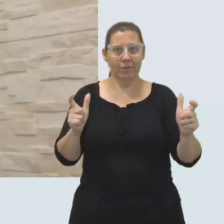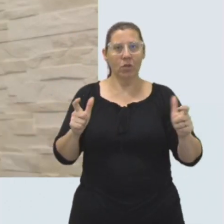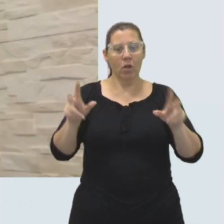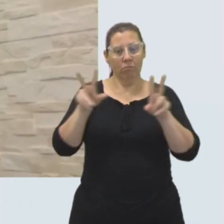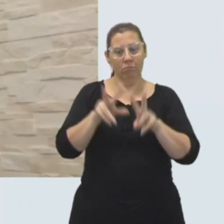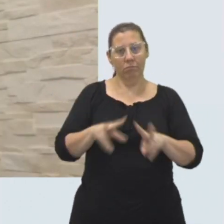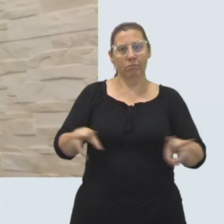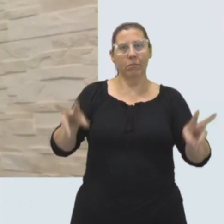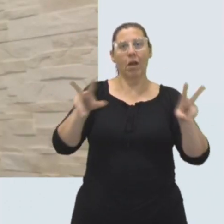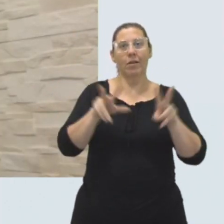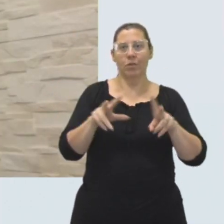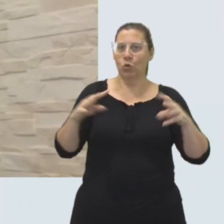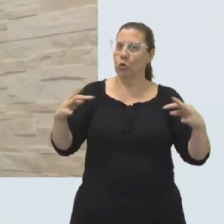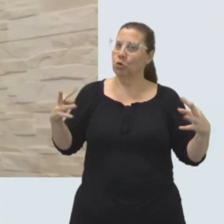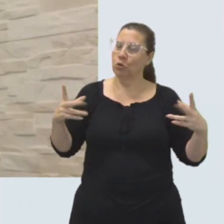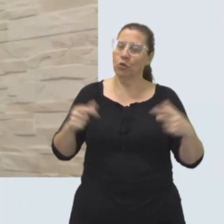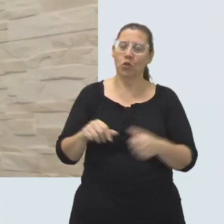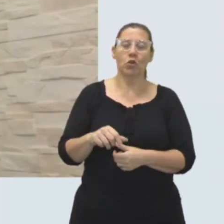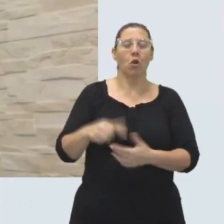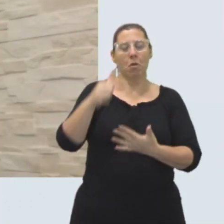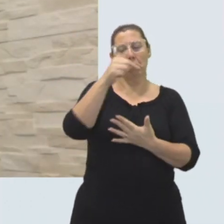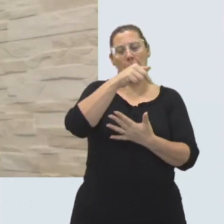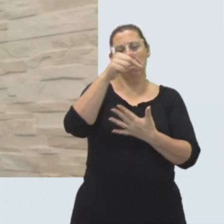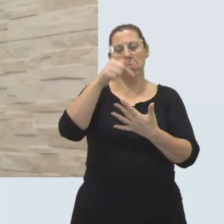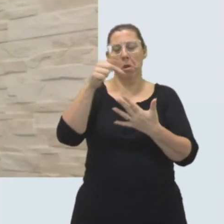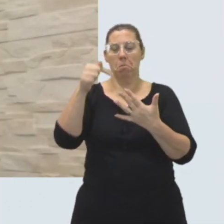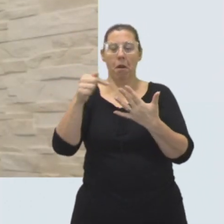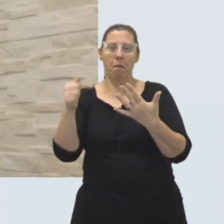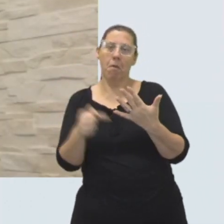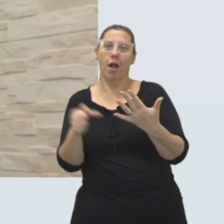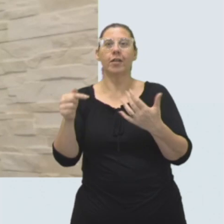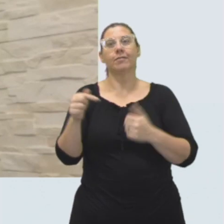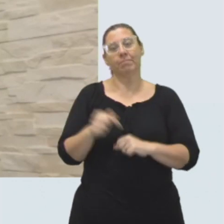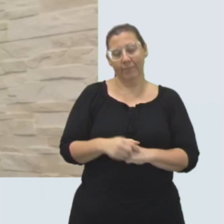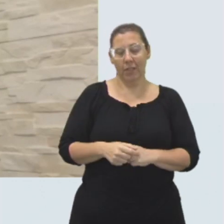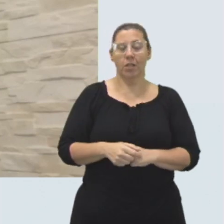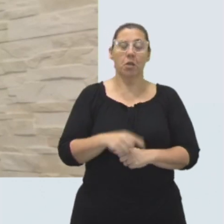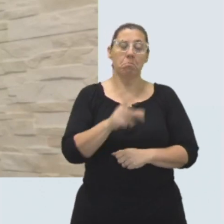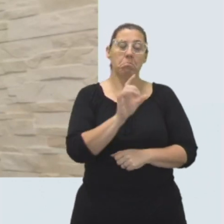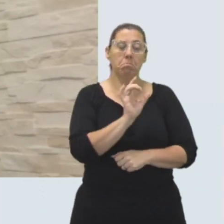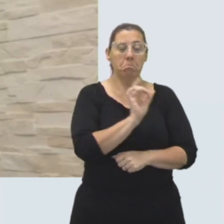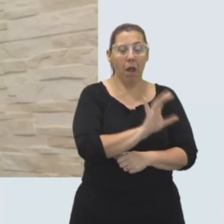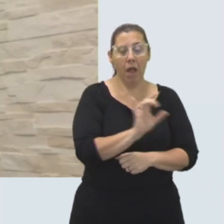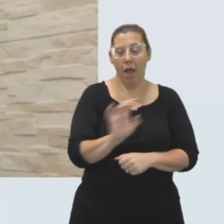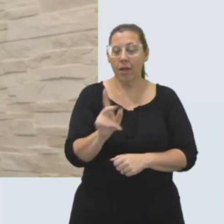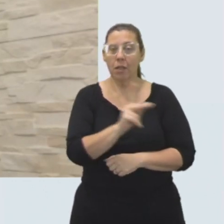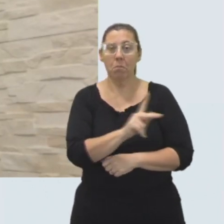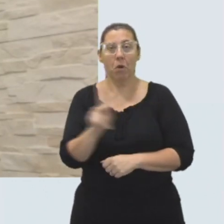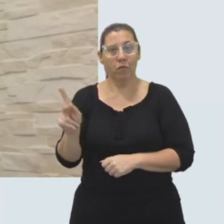a dimensão de cada professor dentro da sua